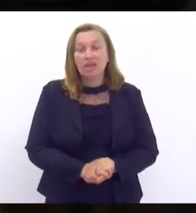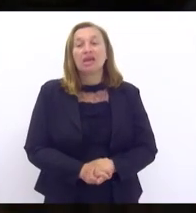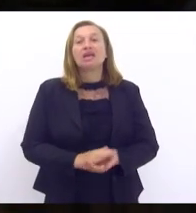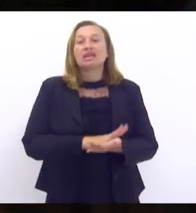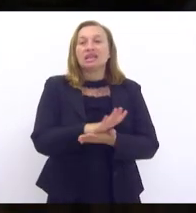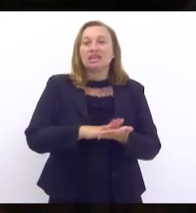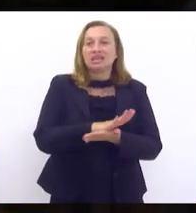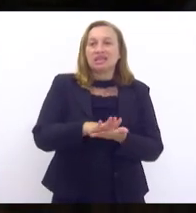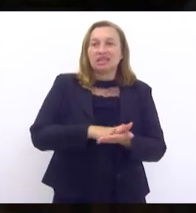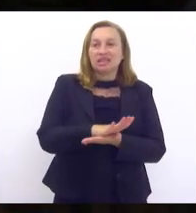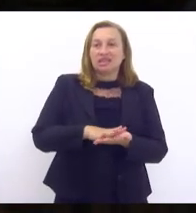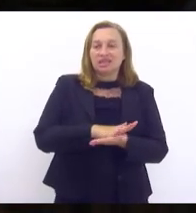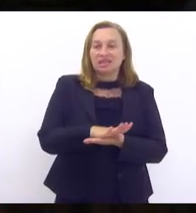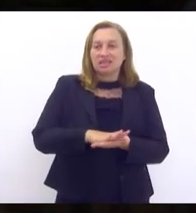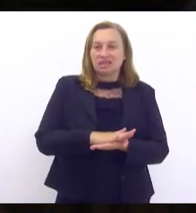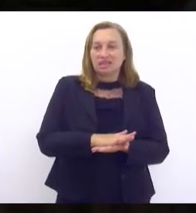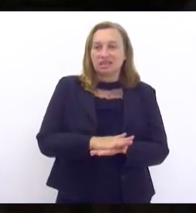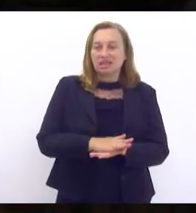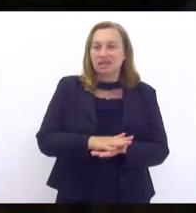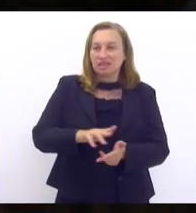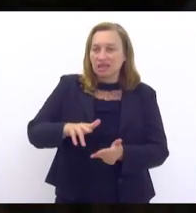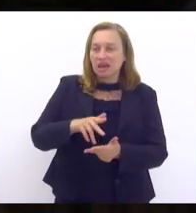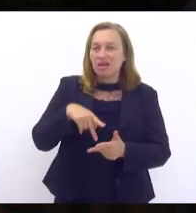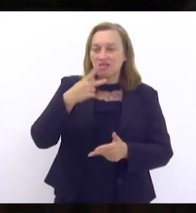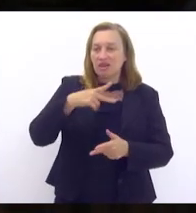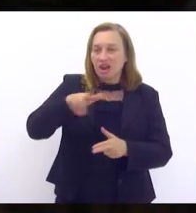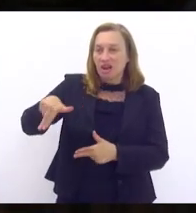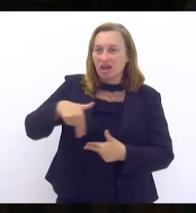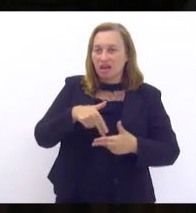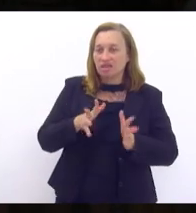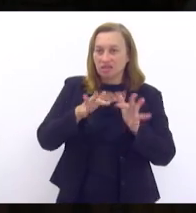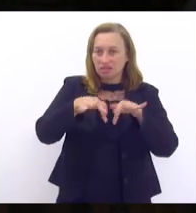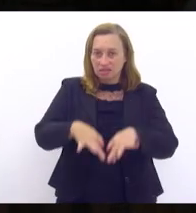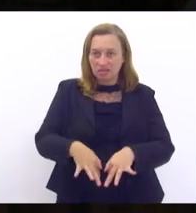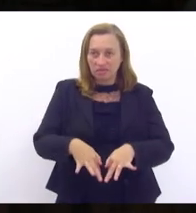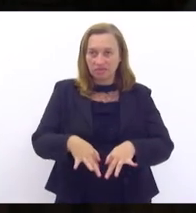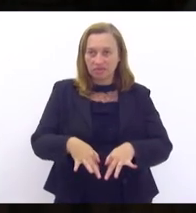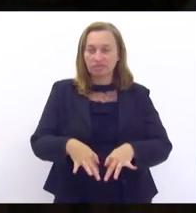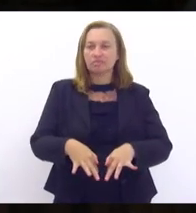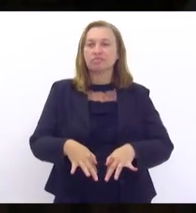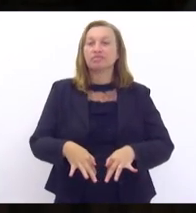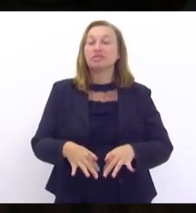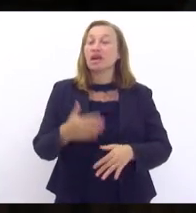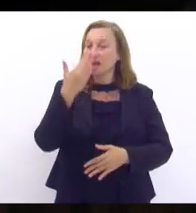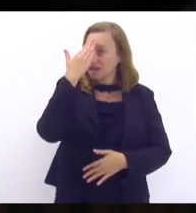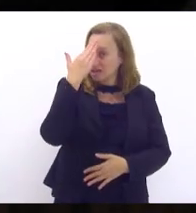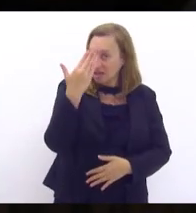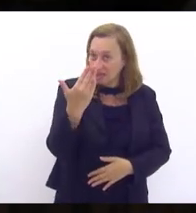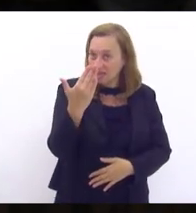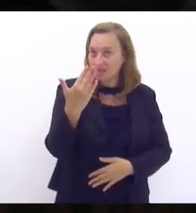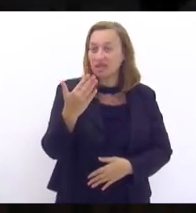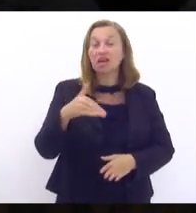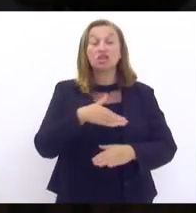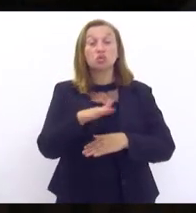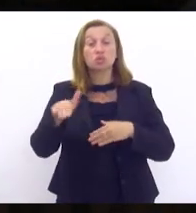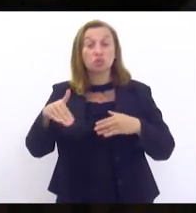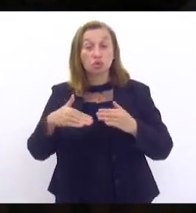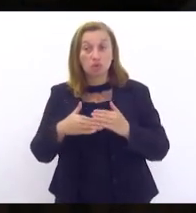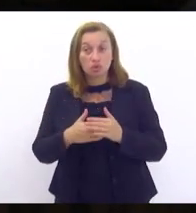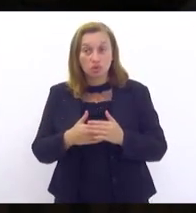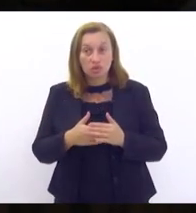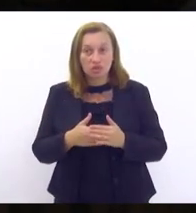Nada, não havendo mais orador inscrito, encerra-se o expediente final, agradecendo